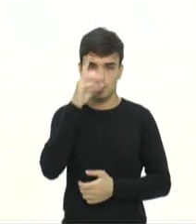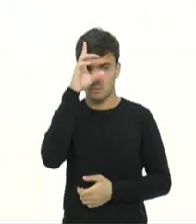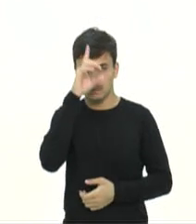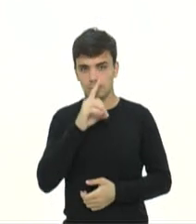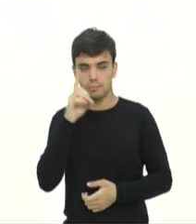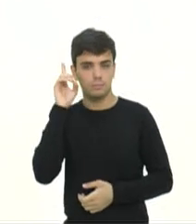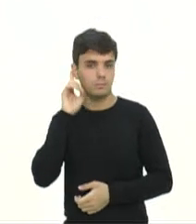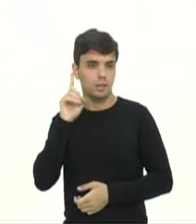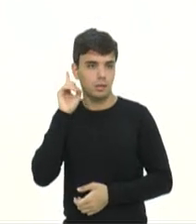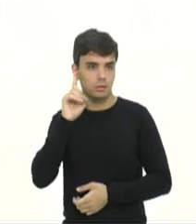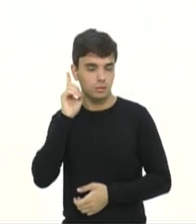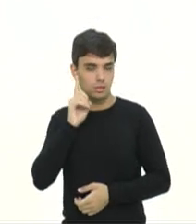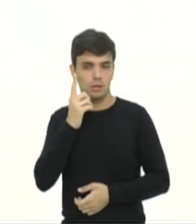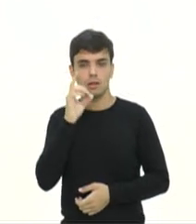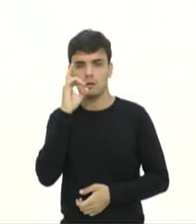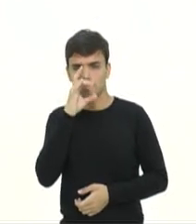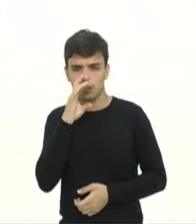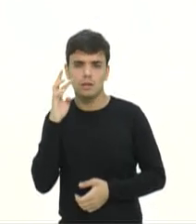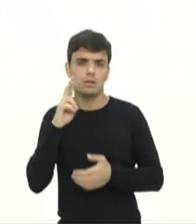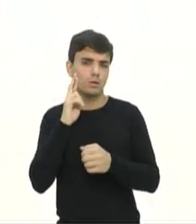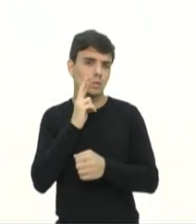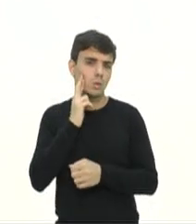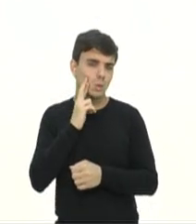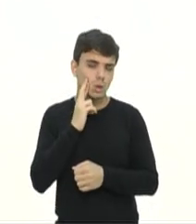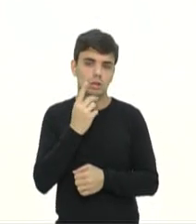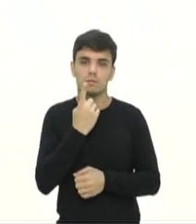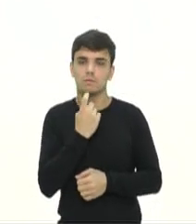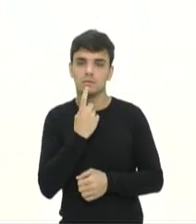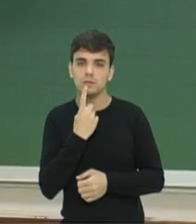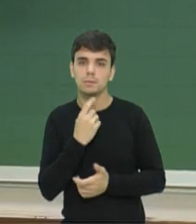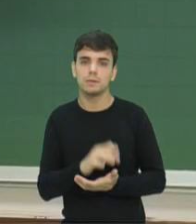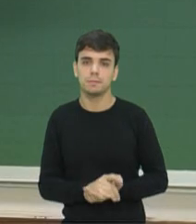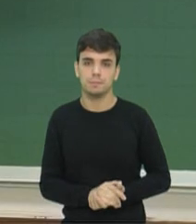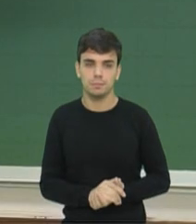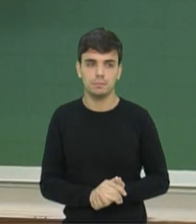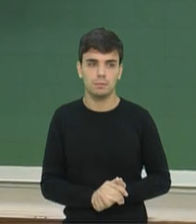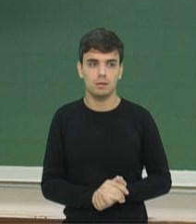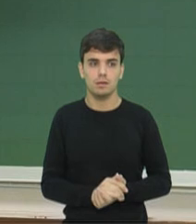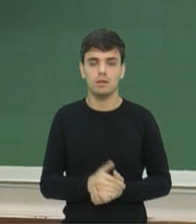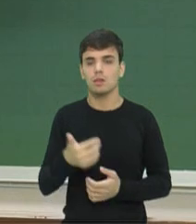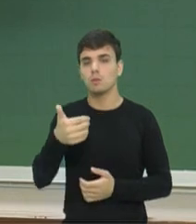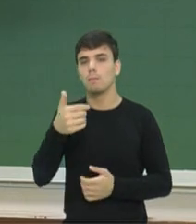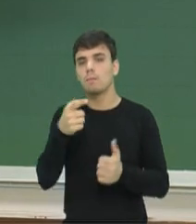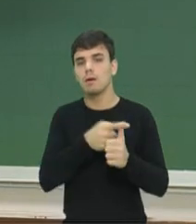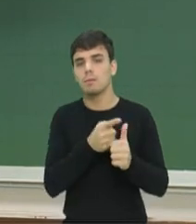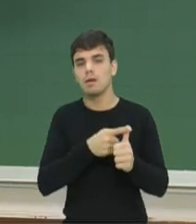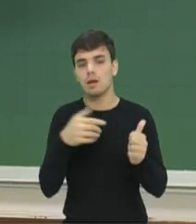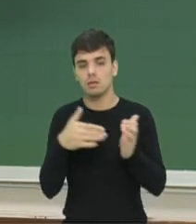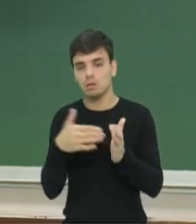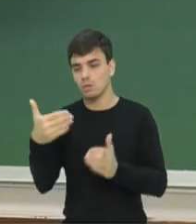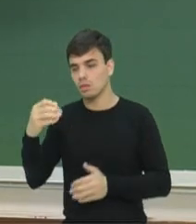e vermelha, aí a faixa preta, né, que vai do primeiro ao décimo dan dentro da faixa